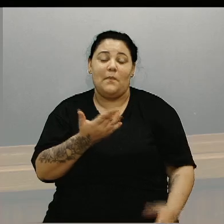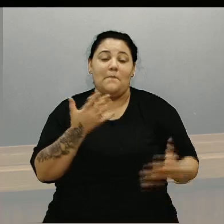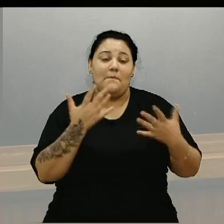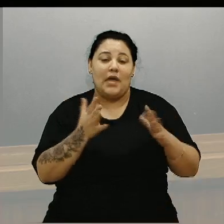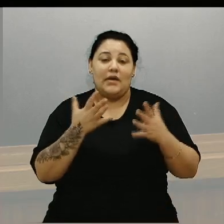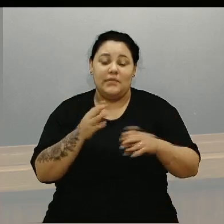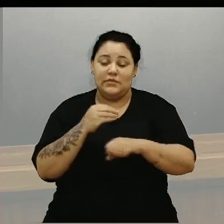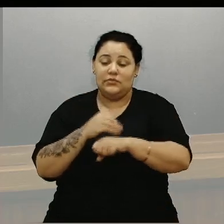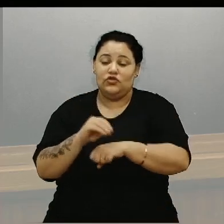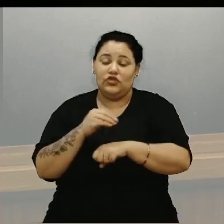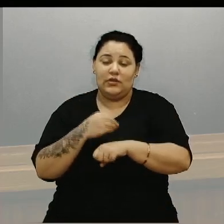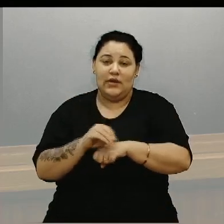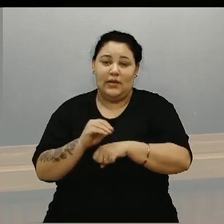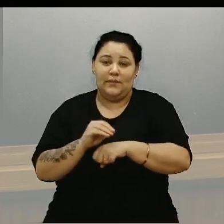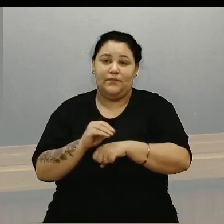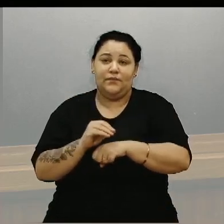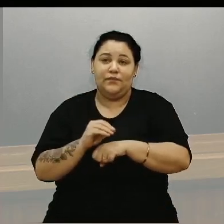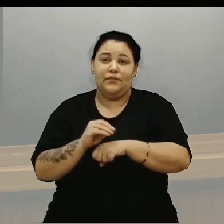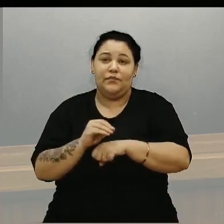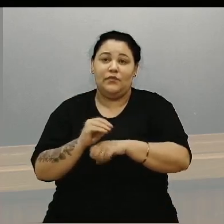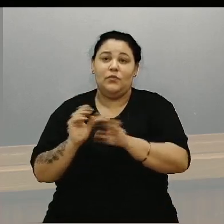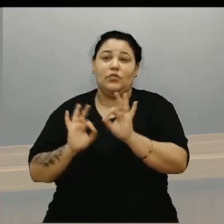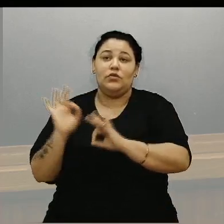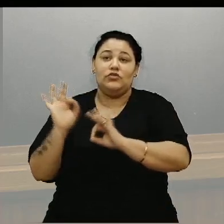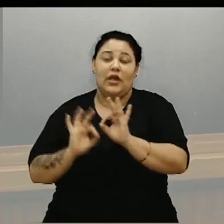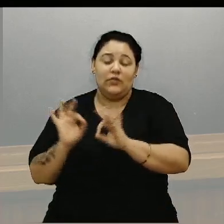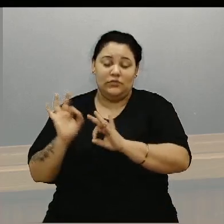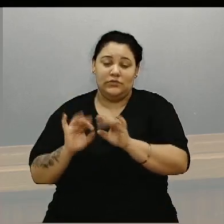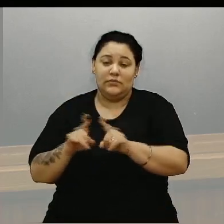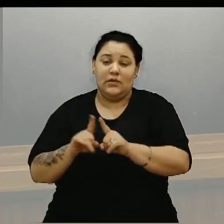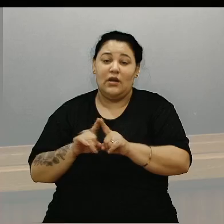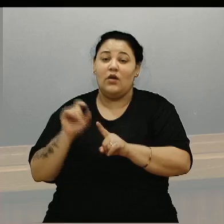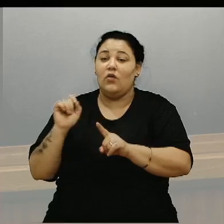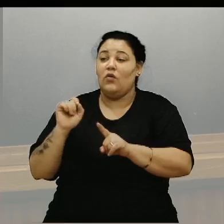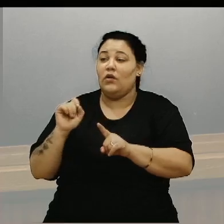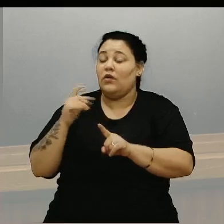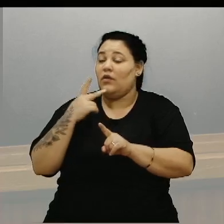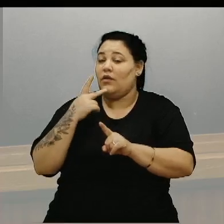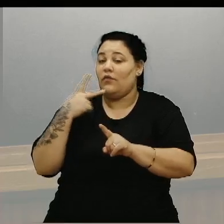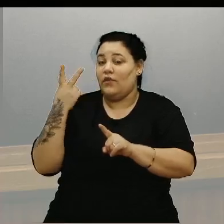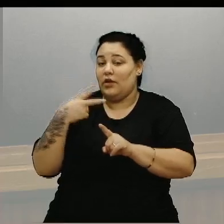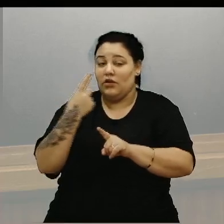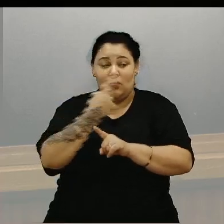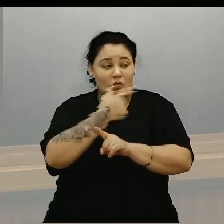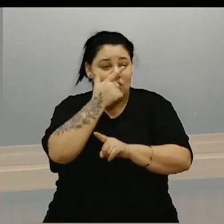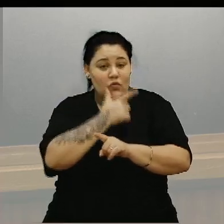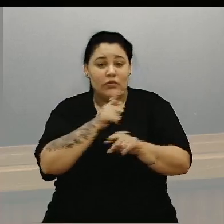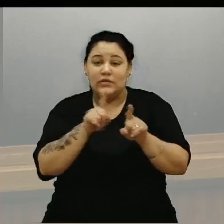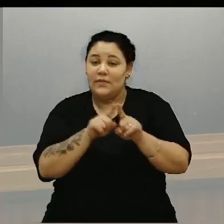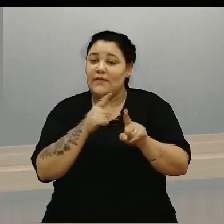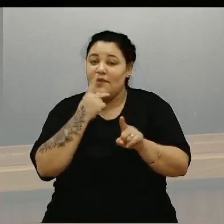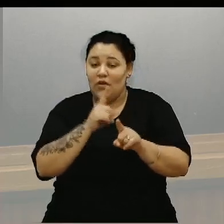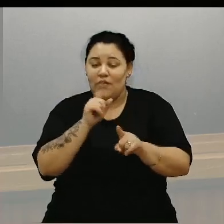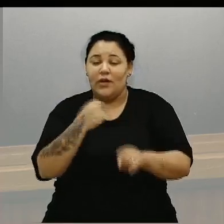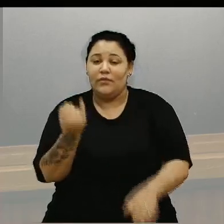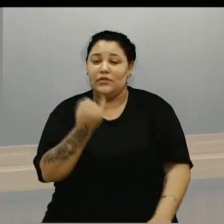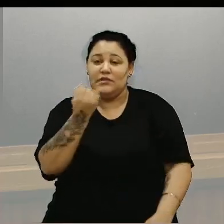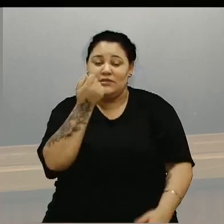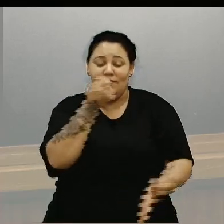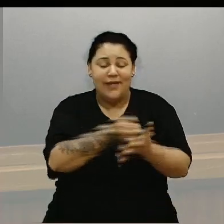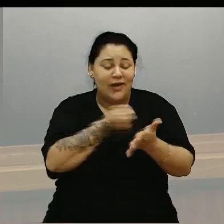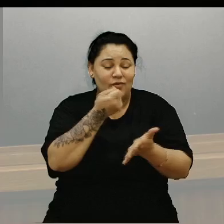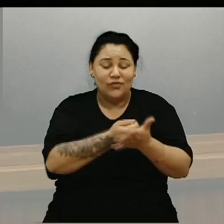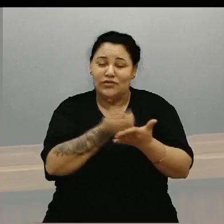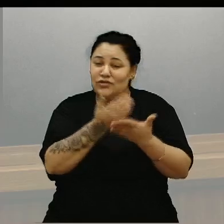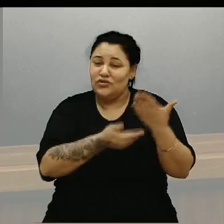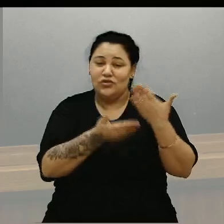desse projeto. O que o vereador Lucas comentou da importância de que é uma luta de toda a